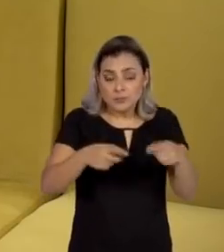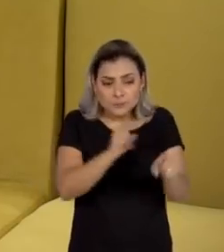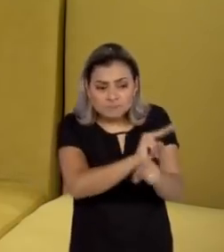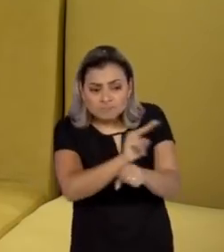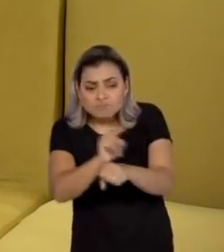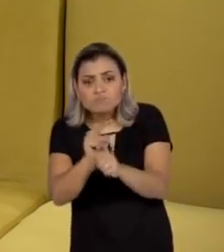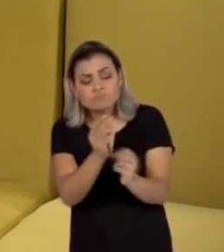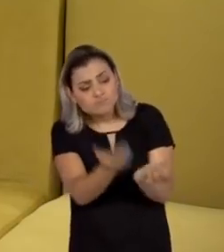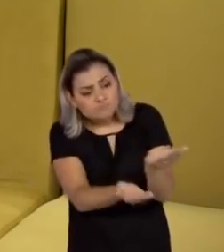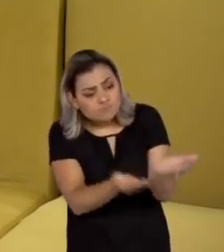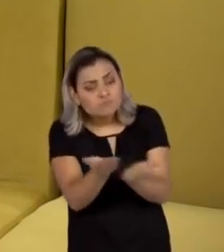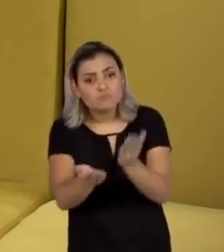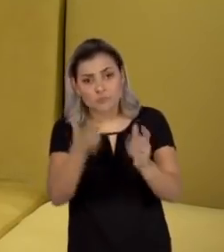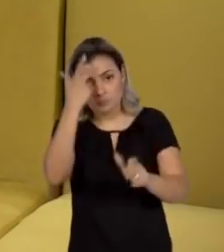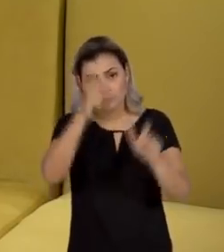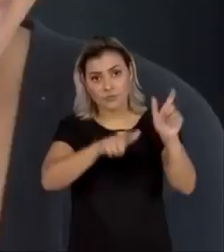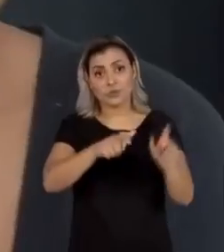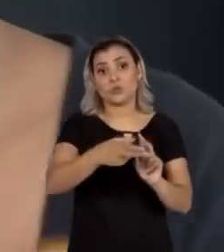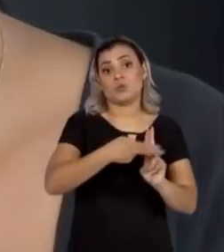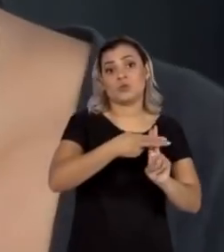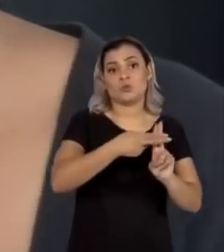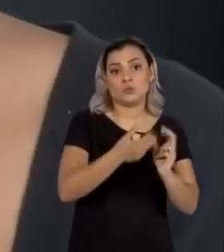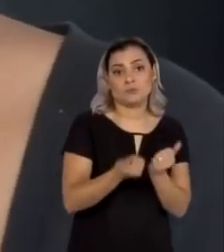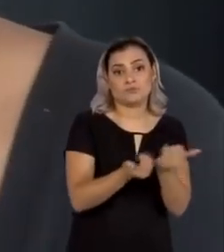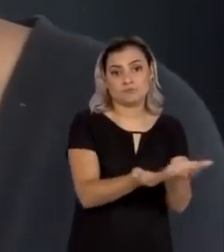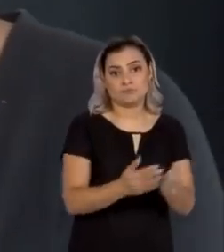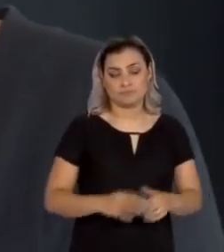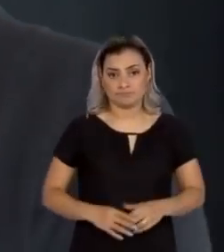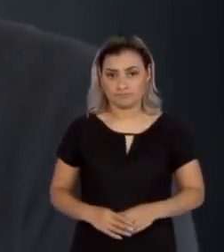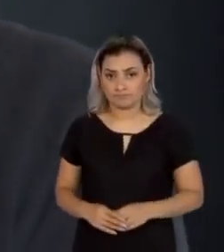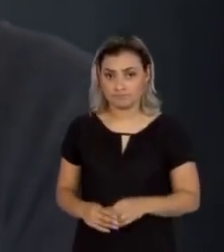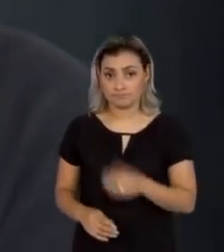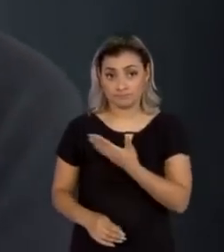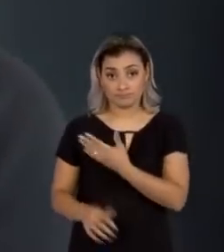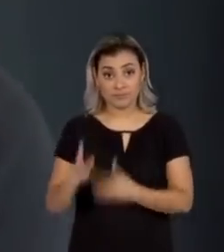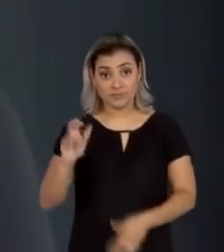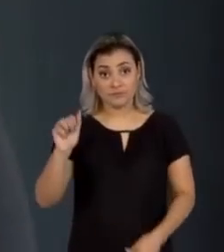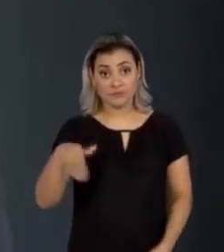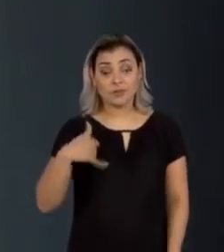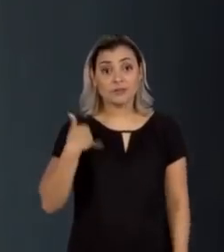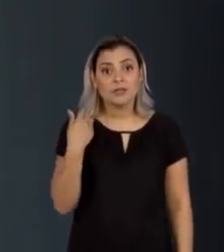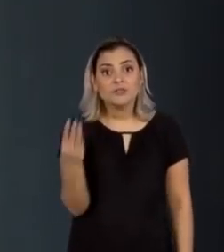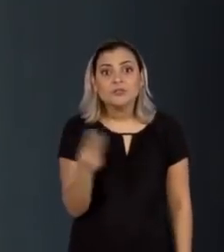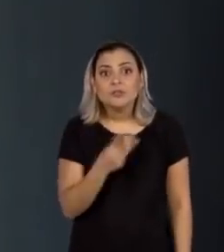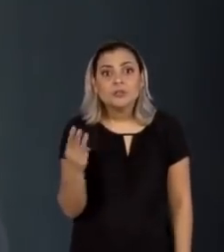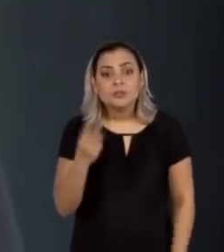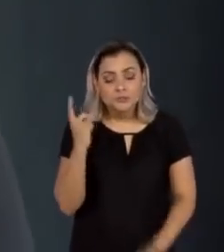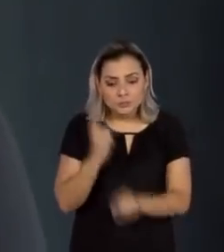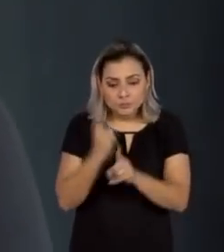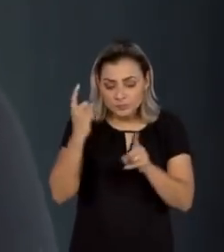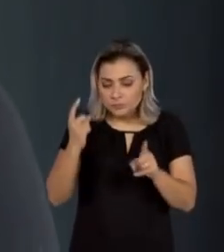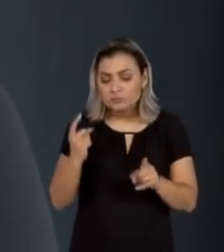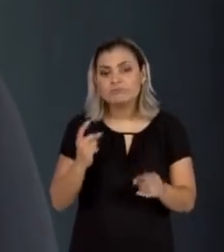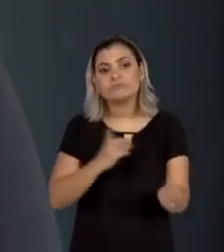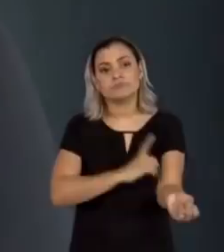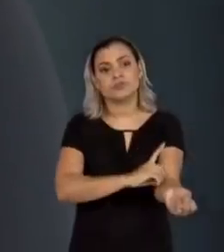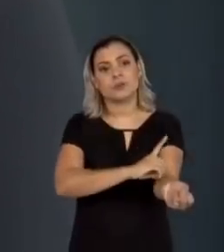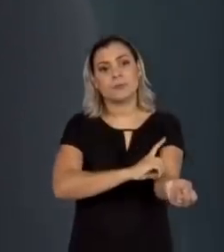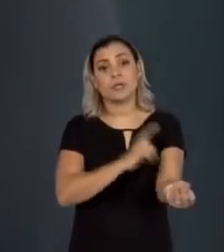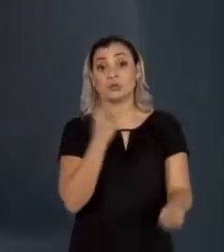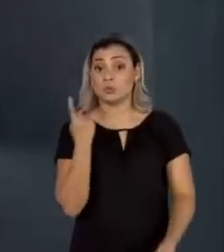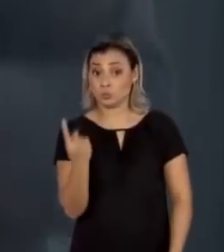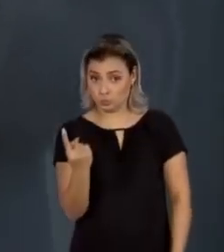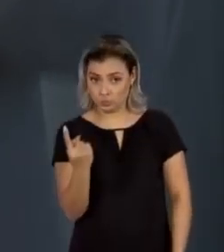aos portadores da doença no SUS. Fran descobriu aos 33 anos que tem diabetes tipo 1. Hoje,